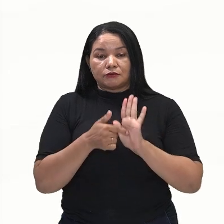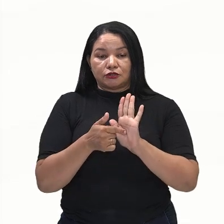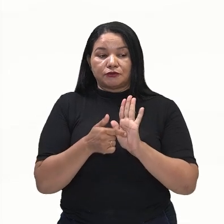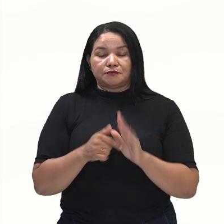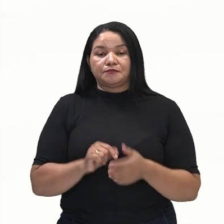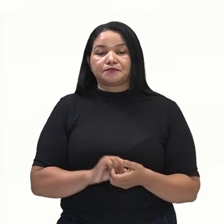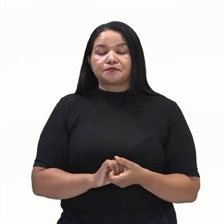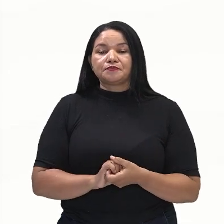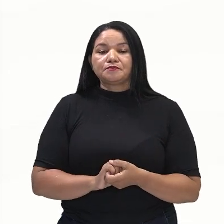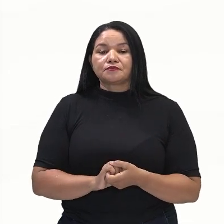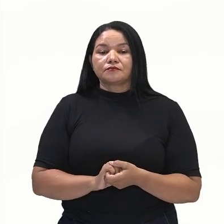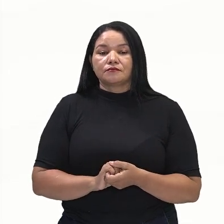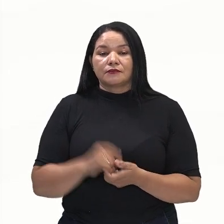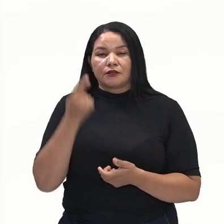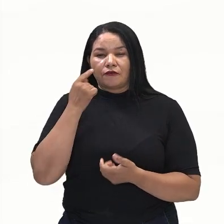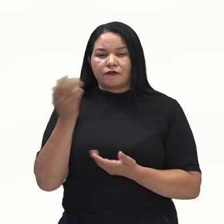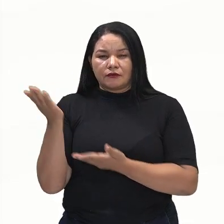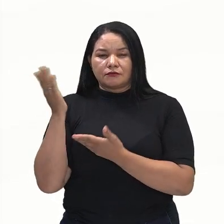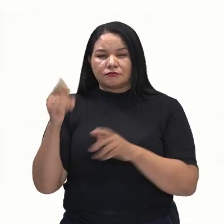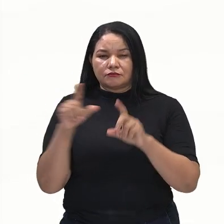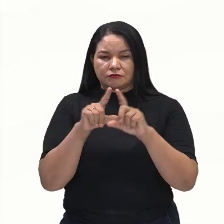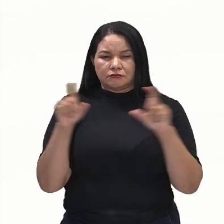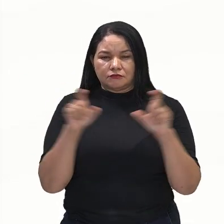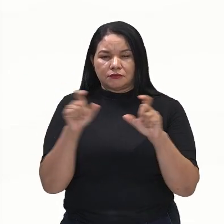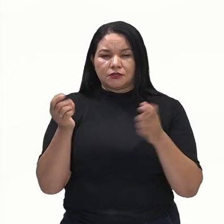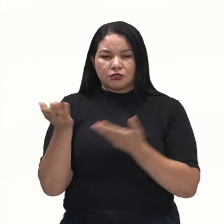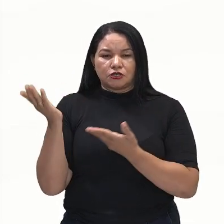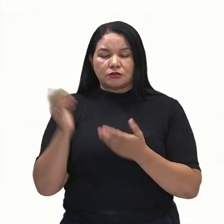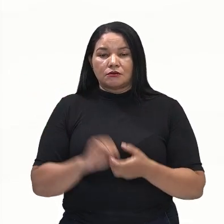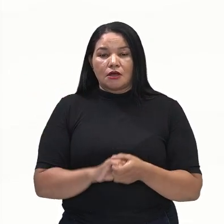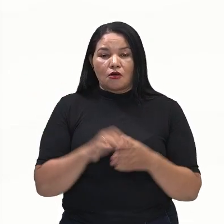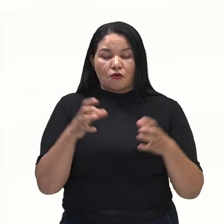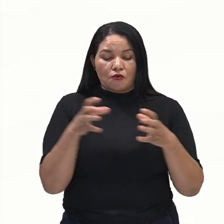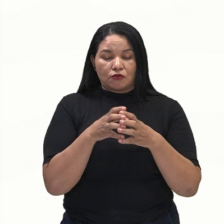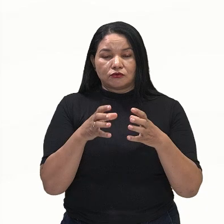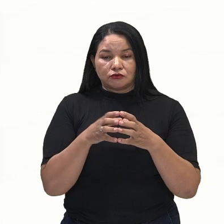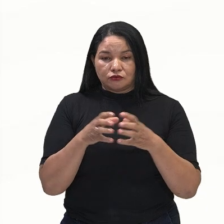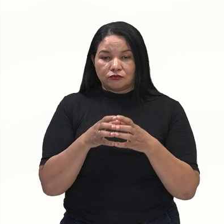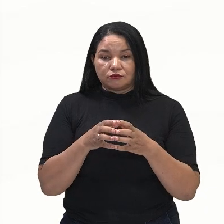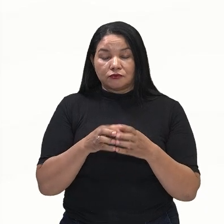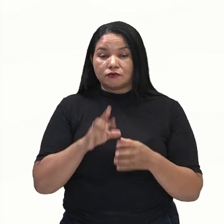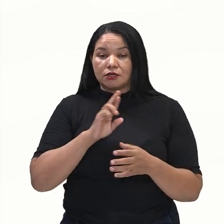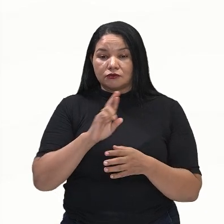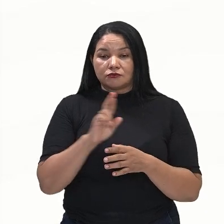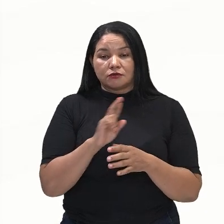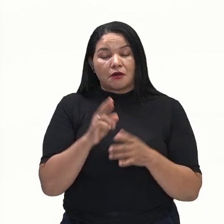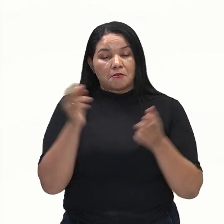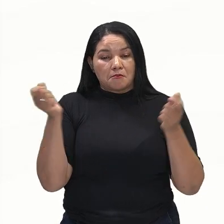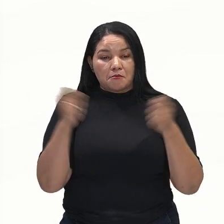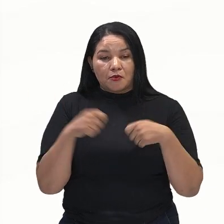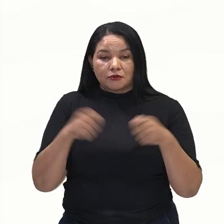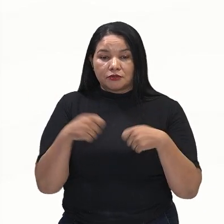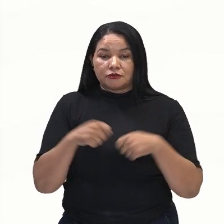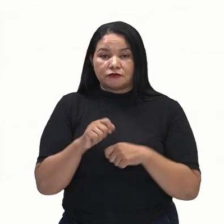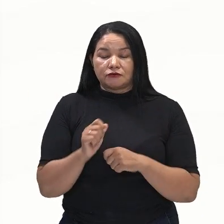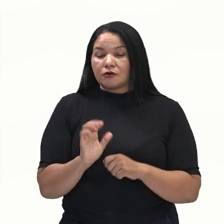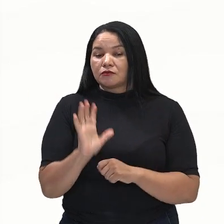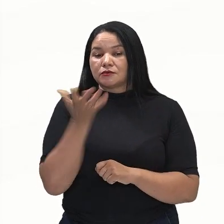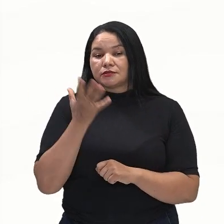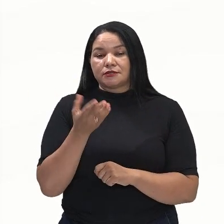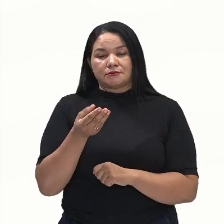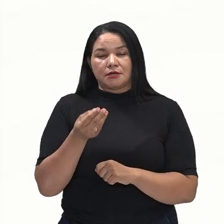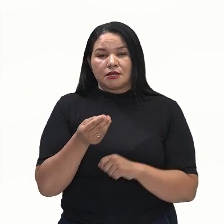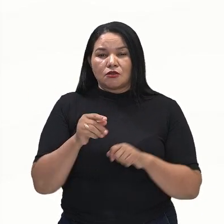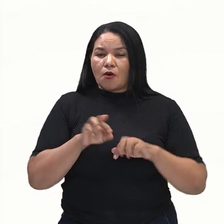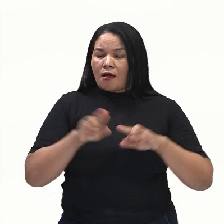espaço amostral é o conjunto de todos os resultados possíveis de um evento aleatório. Conhecido